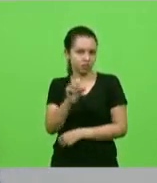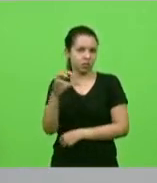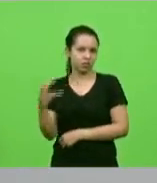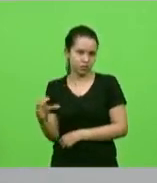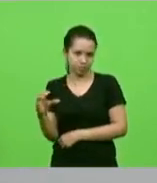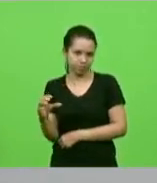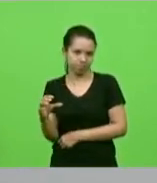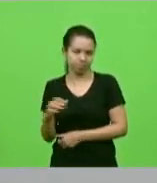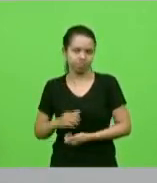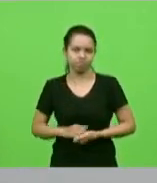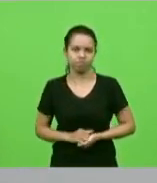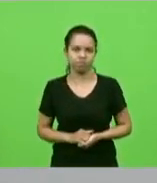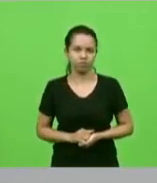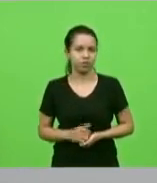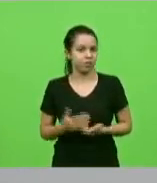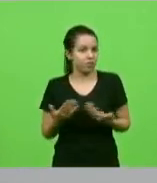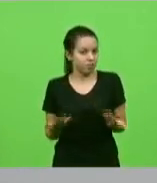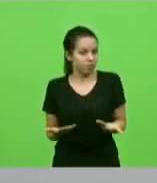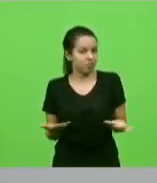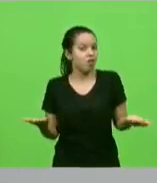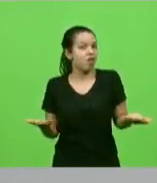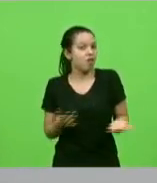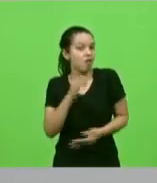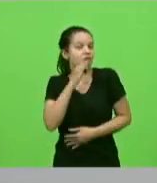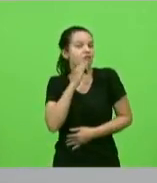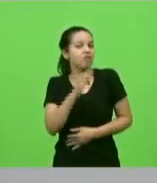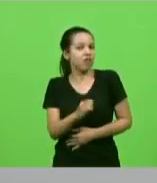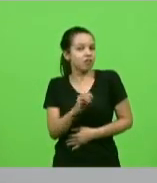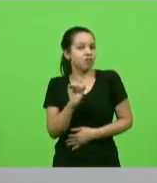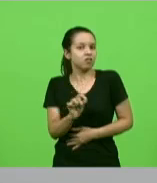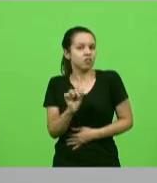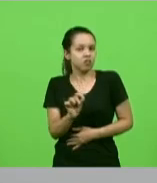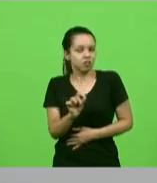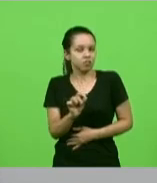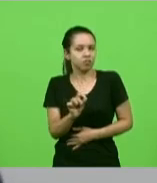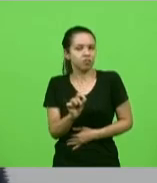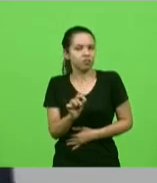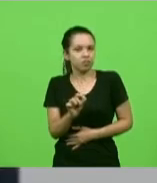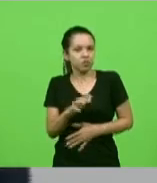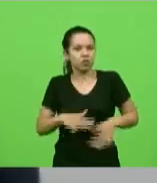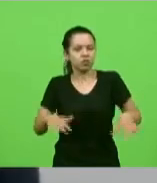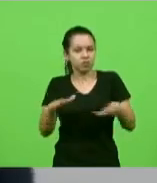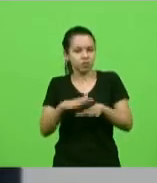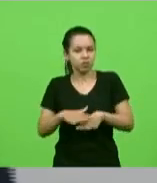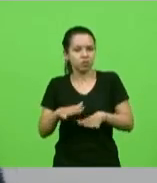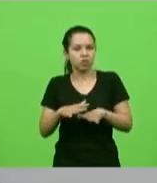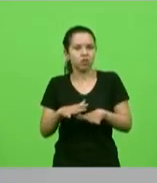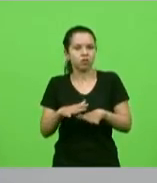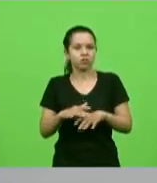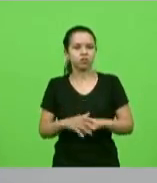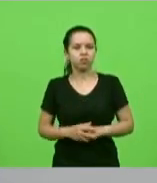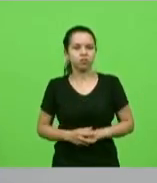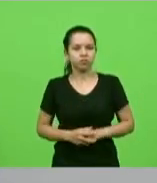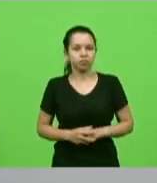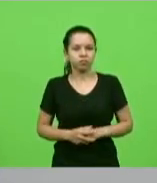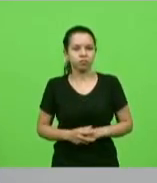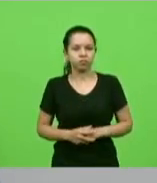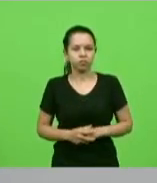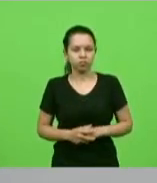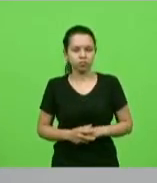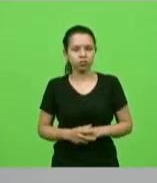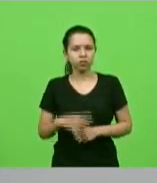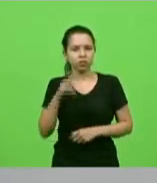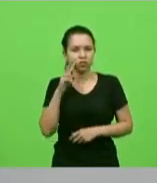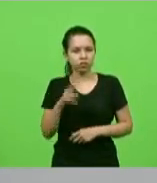Catarina. Agora, senhor, digo eu, por tal coletiva, por tal passagem, patentei o